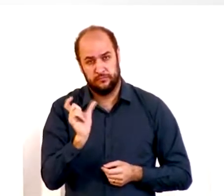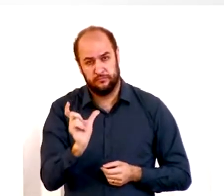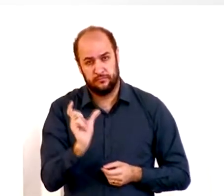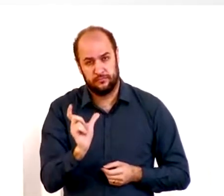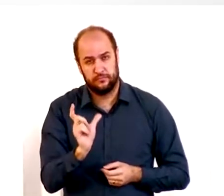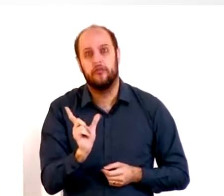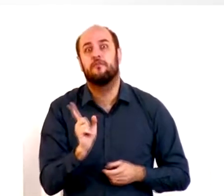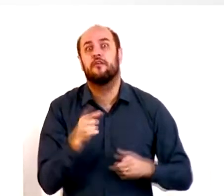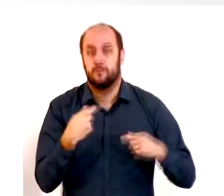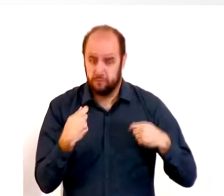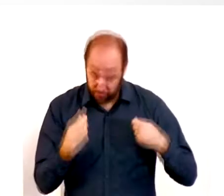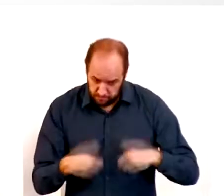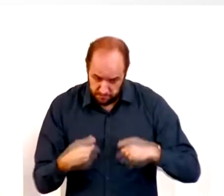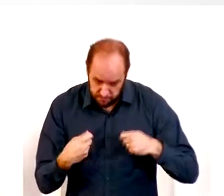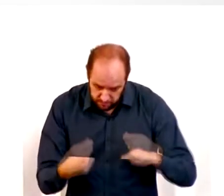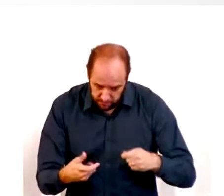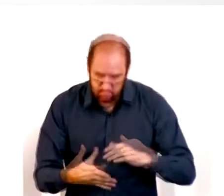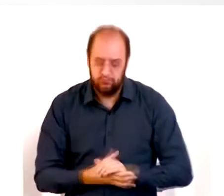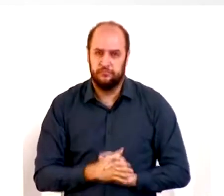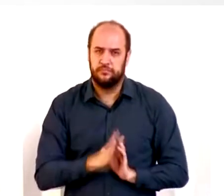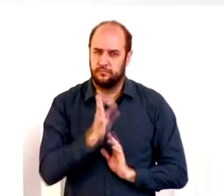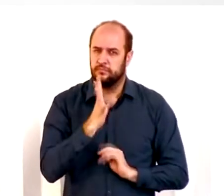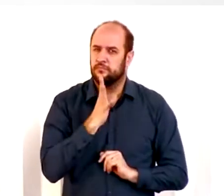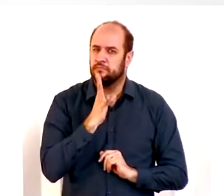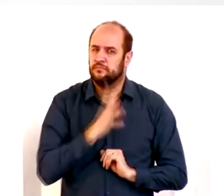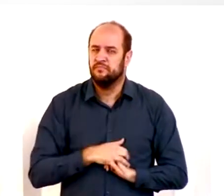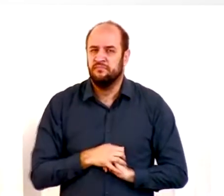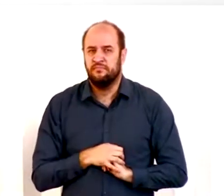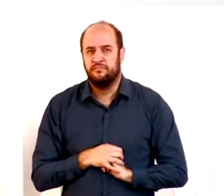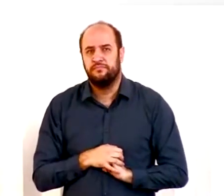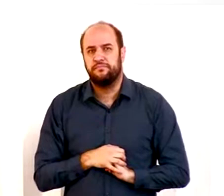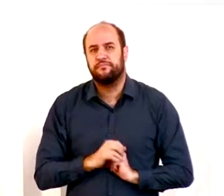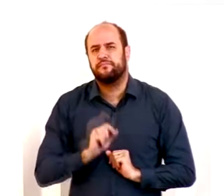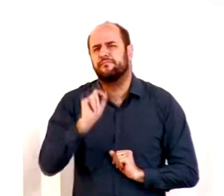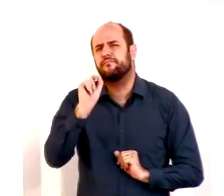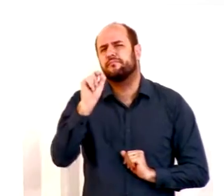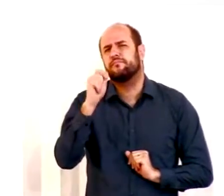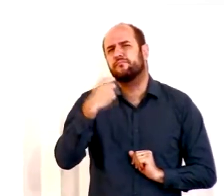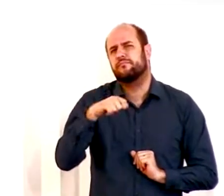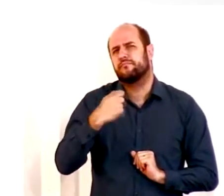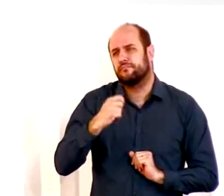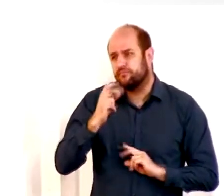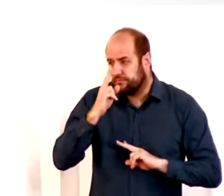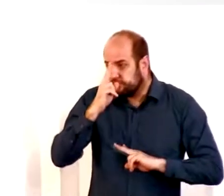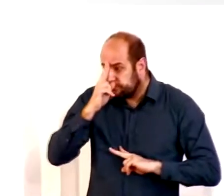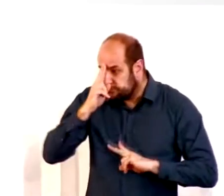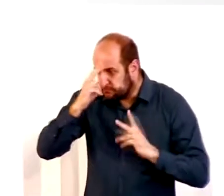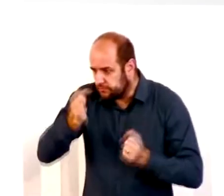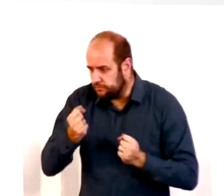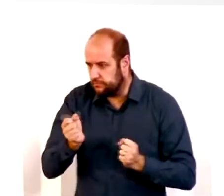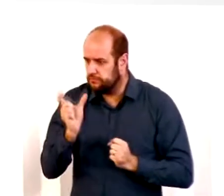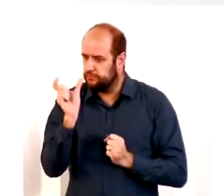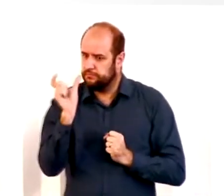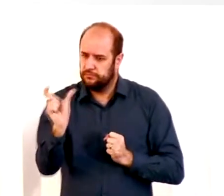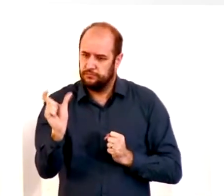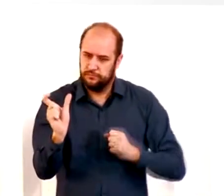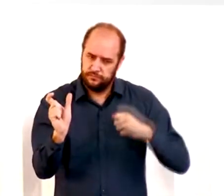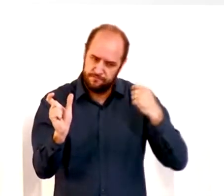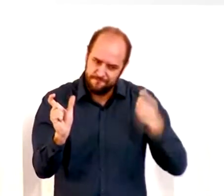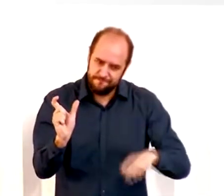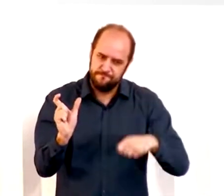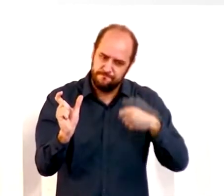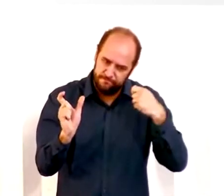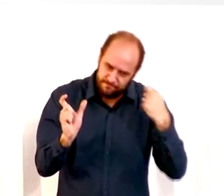é necessário. O que será que é necessário? Qual é a força dessa palavra